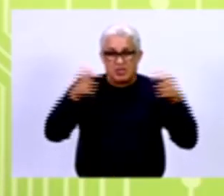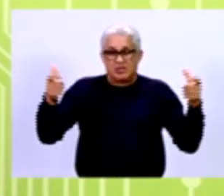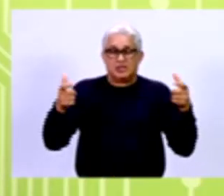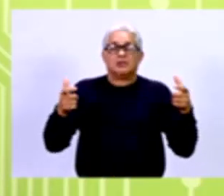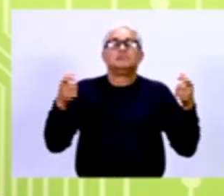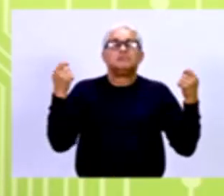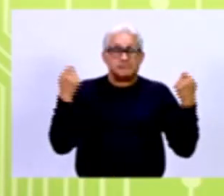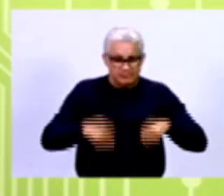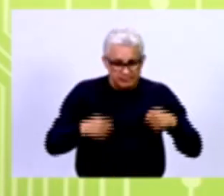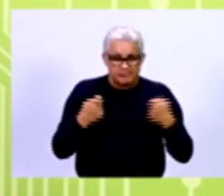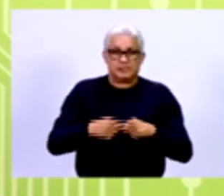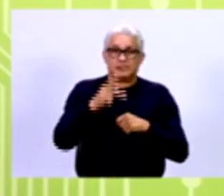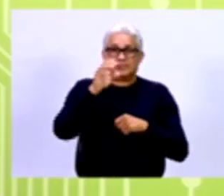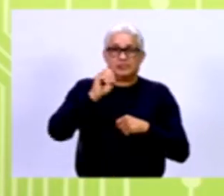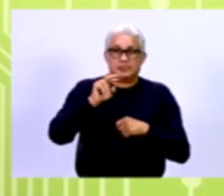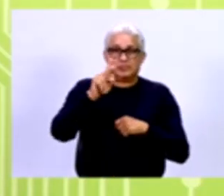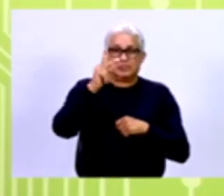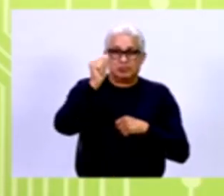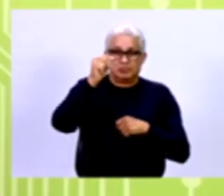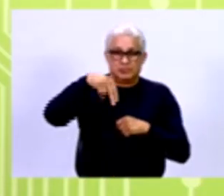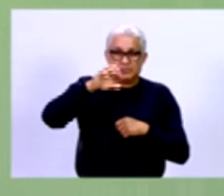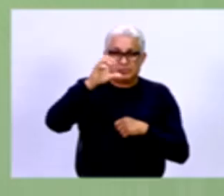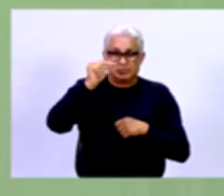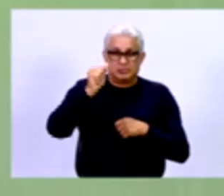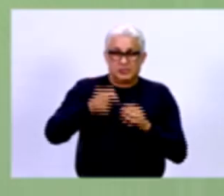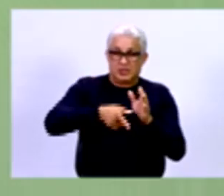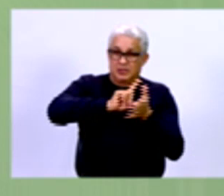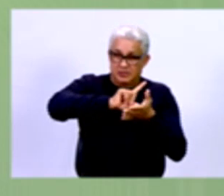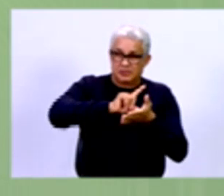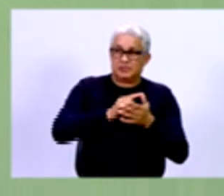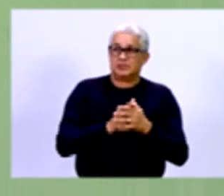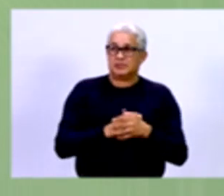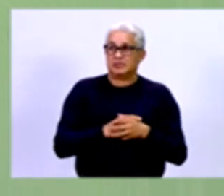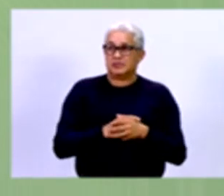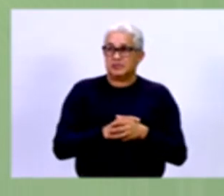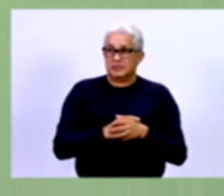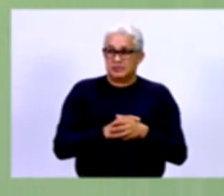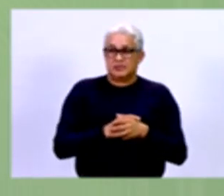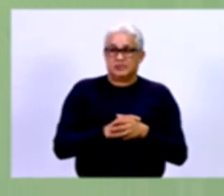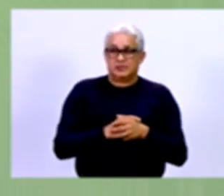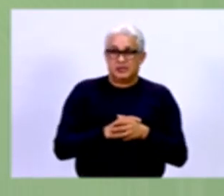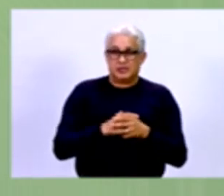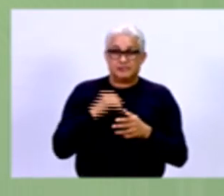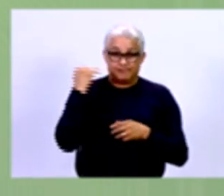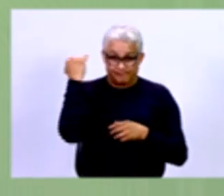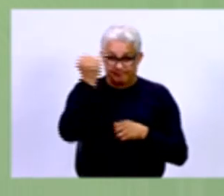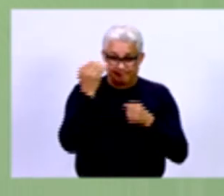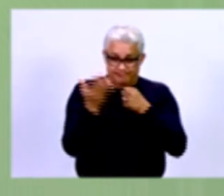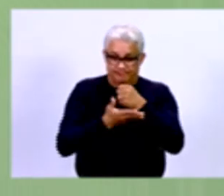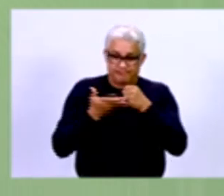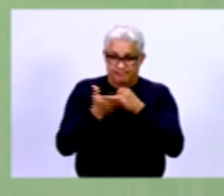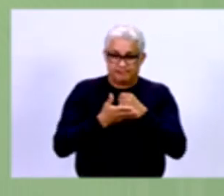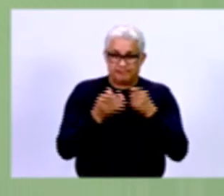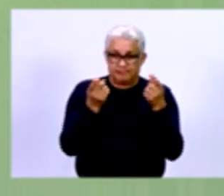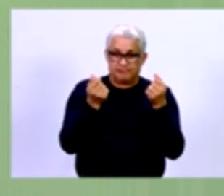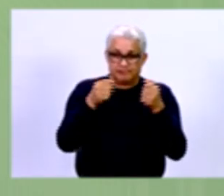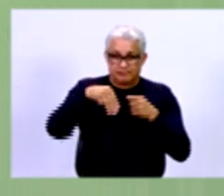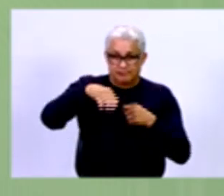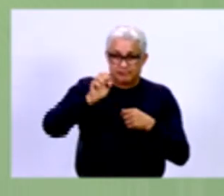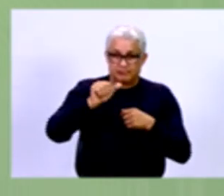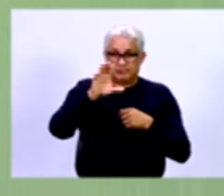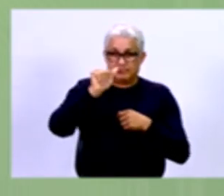investimento, você tem que ter poupança prévia, através desses agentes, que são os agentes fundamentais de uma economia de mercado.